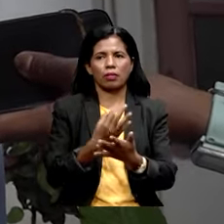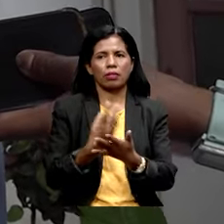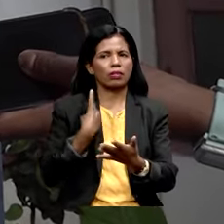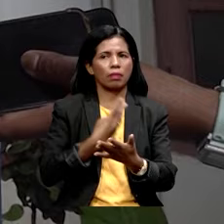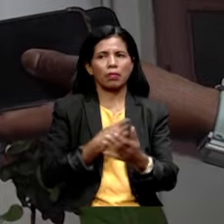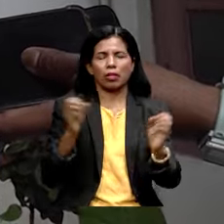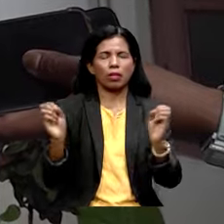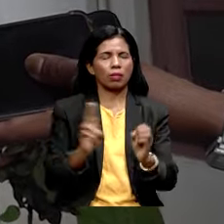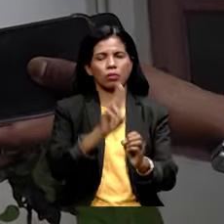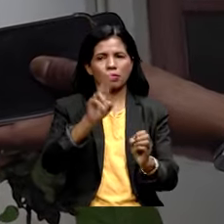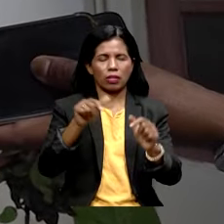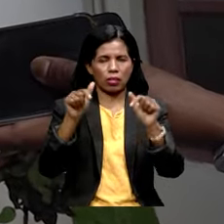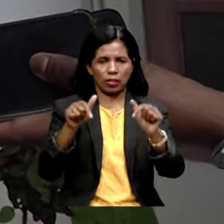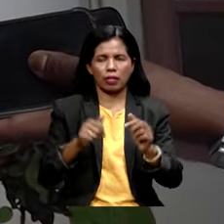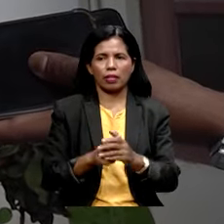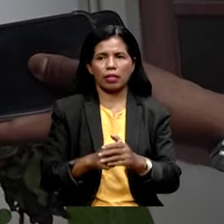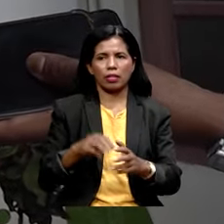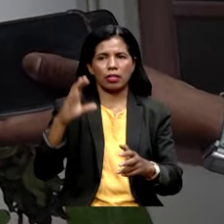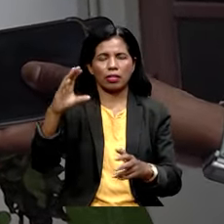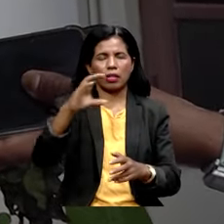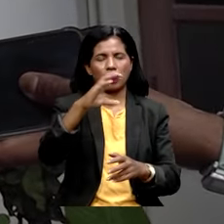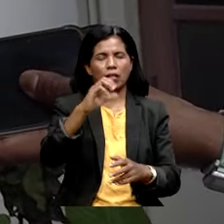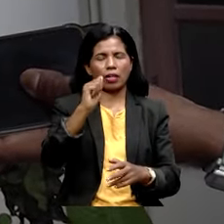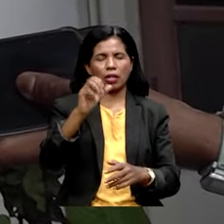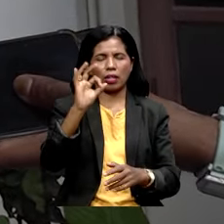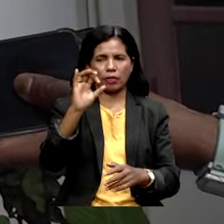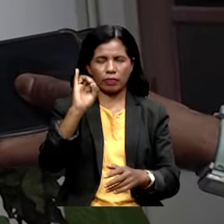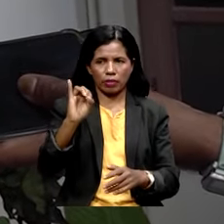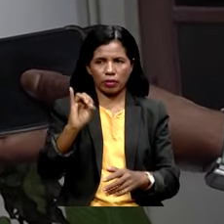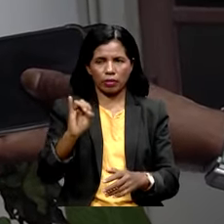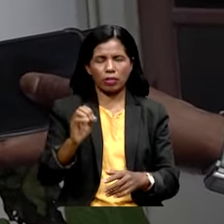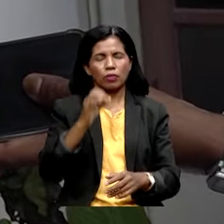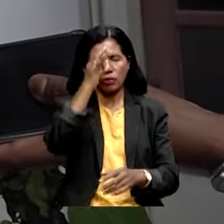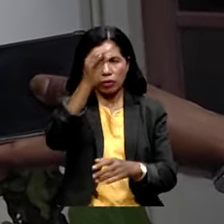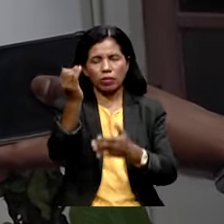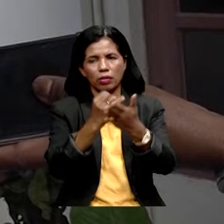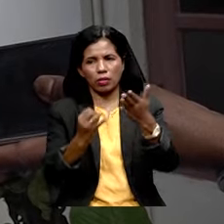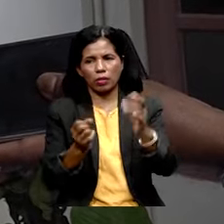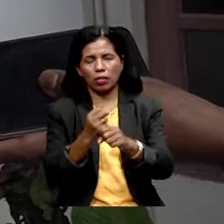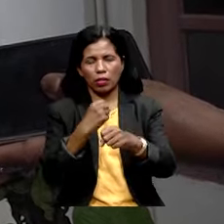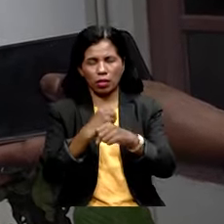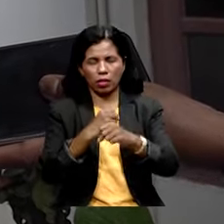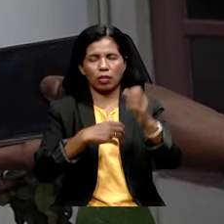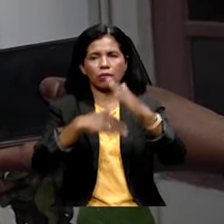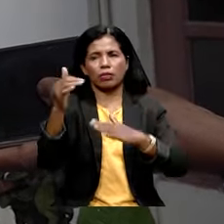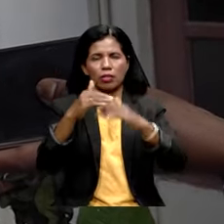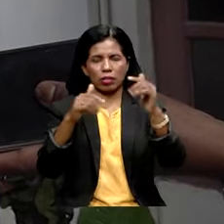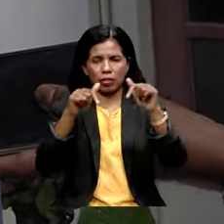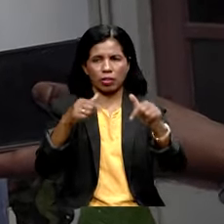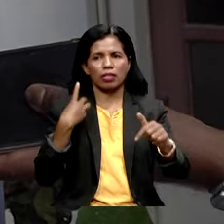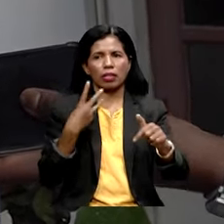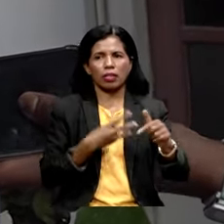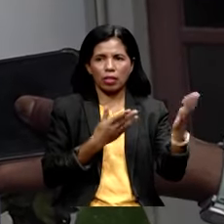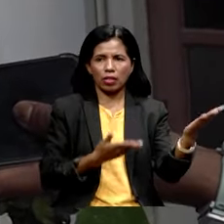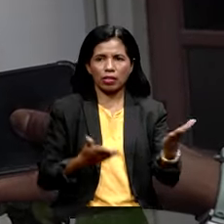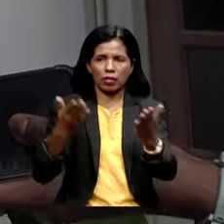ne. Osan ne ia kafi. Ane samos ambarua desenho o atu kal construção ne ita submeta ba